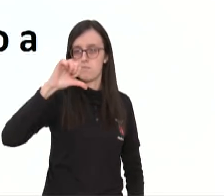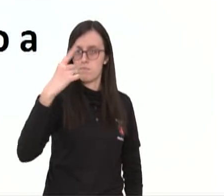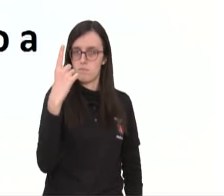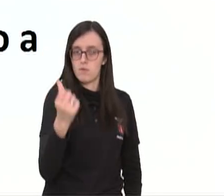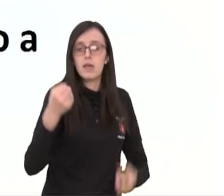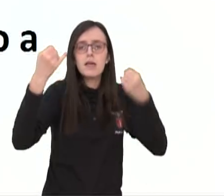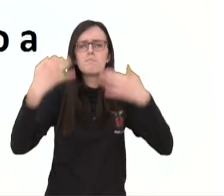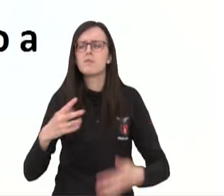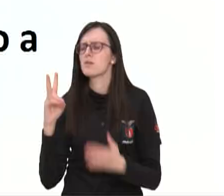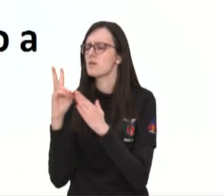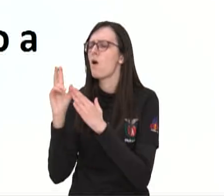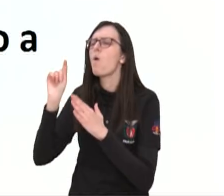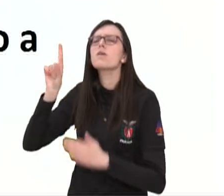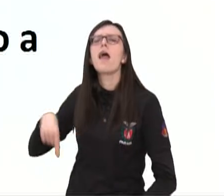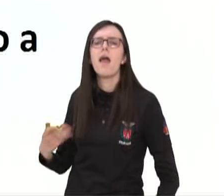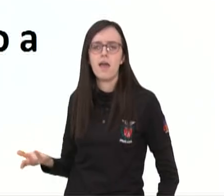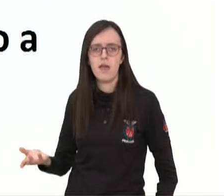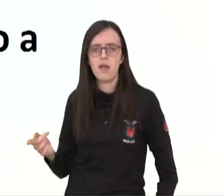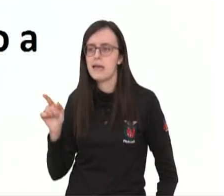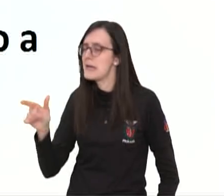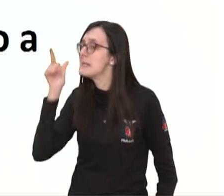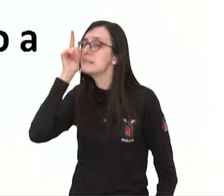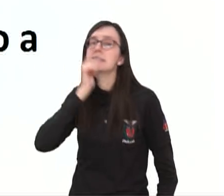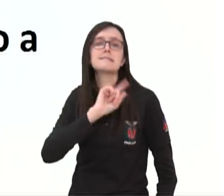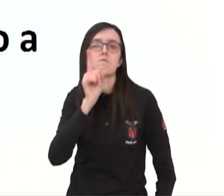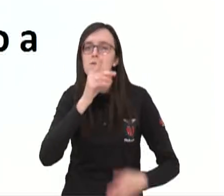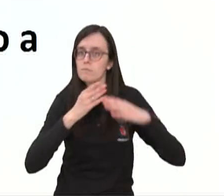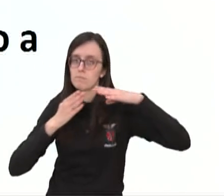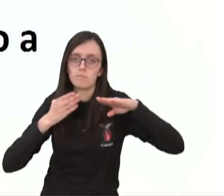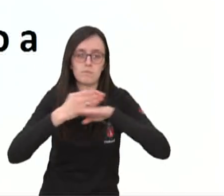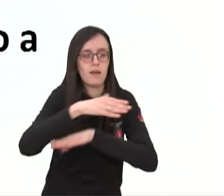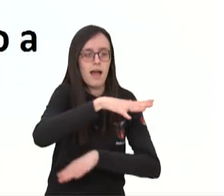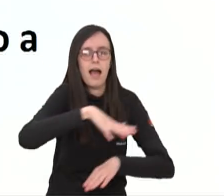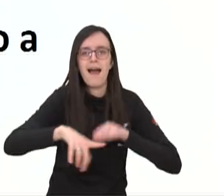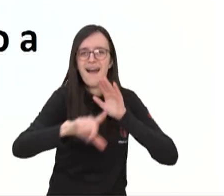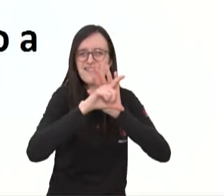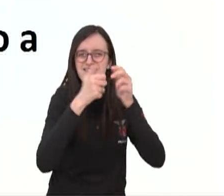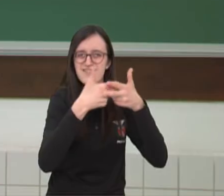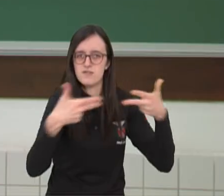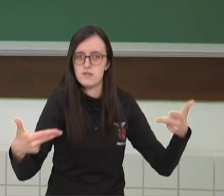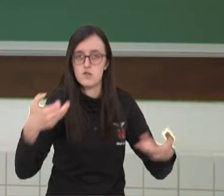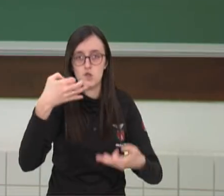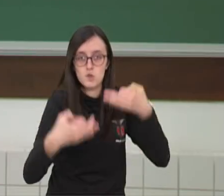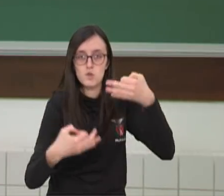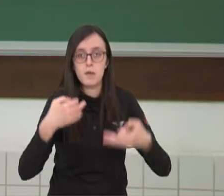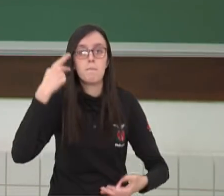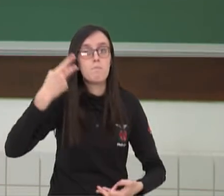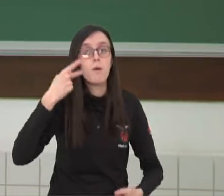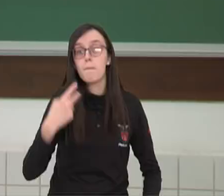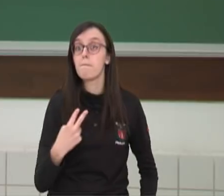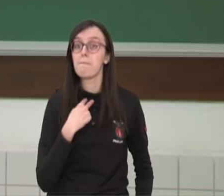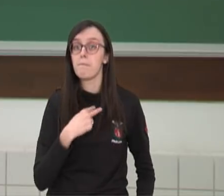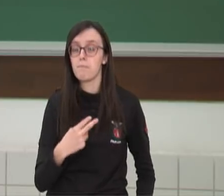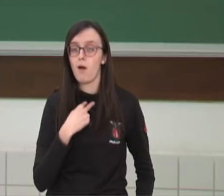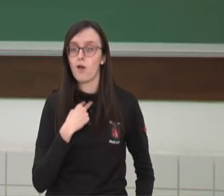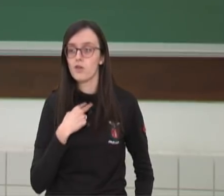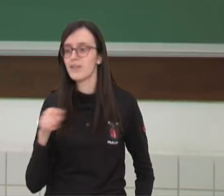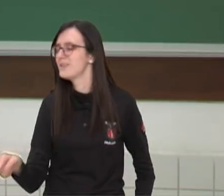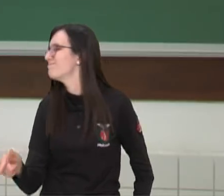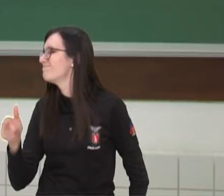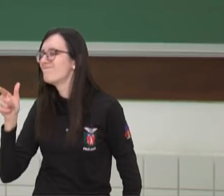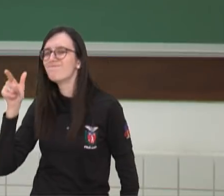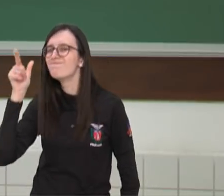definição do indígena como incapaz juridicamente. Essa expressão é bem importante. Esse